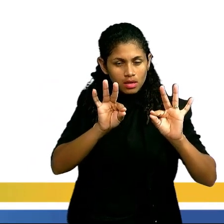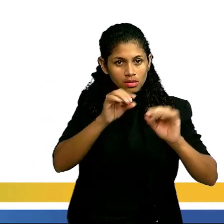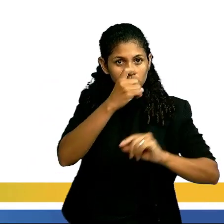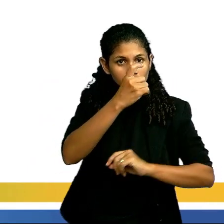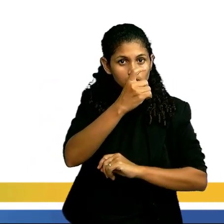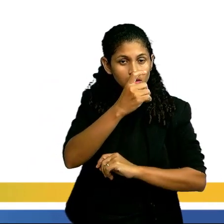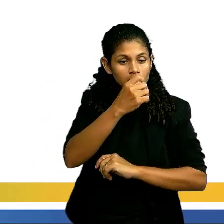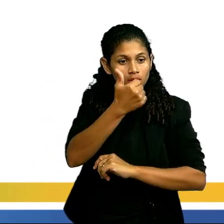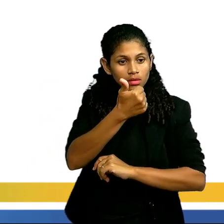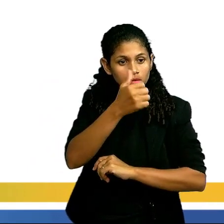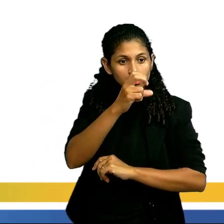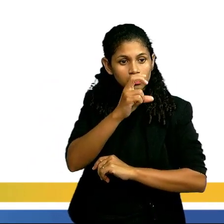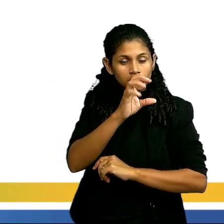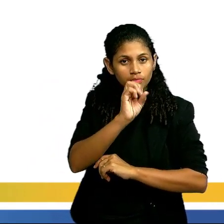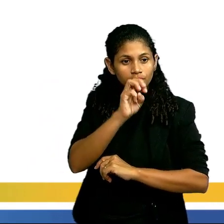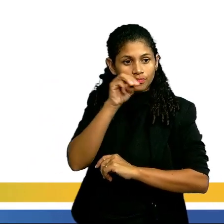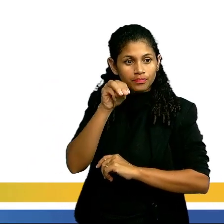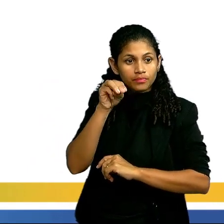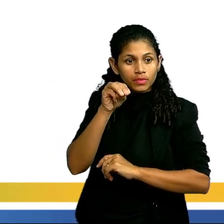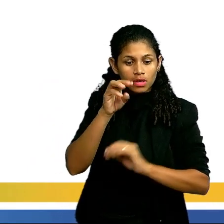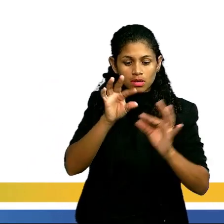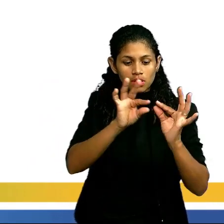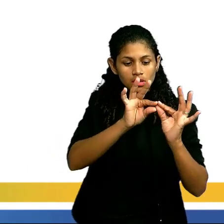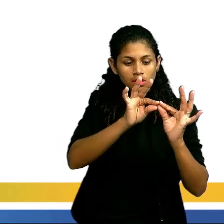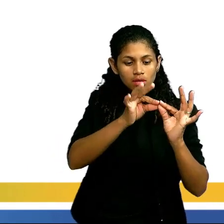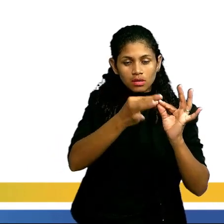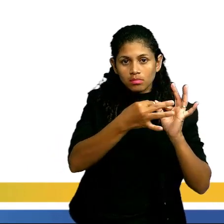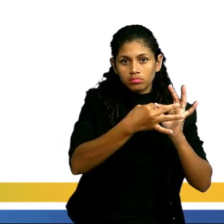olha, 750 milímetros.